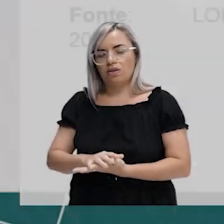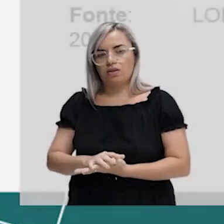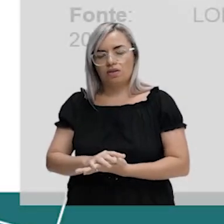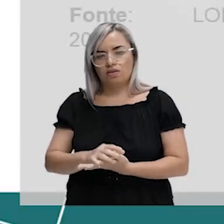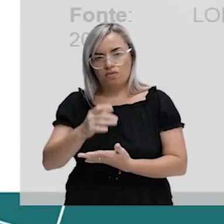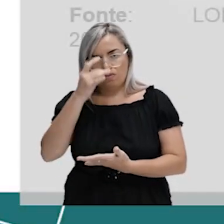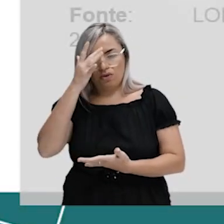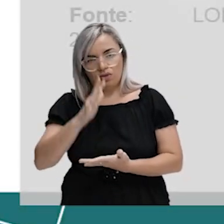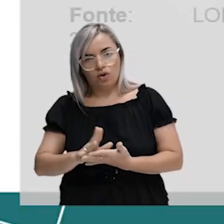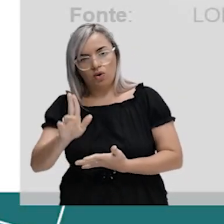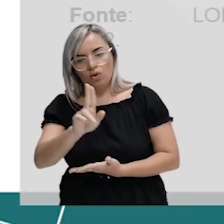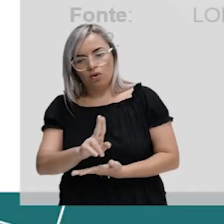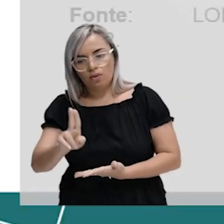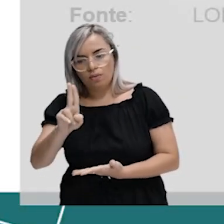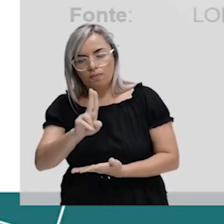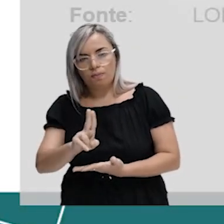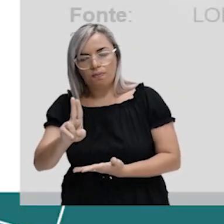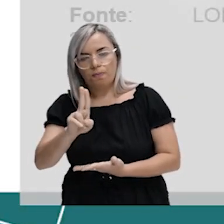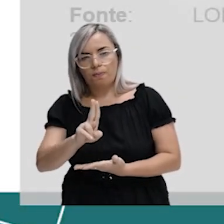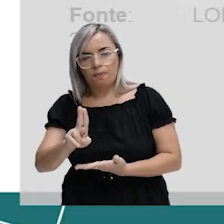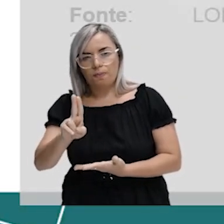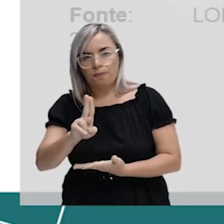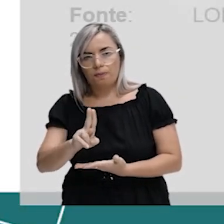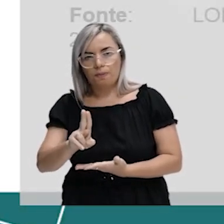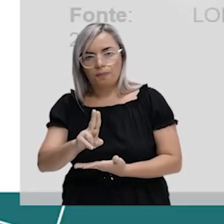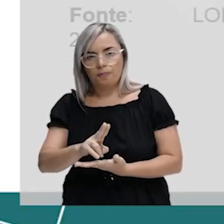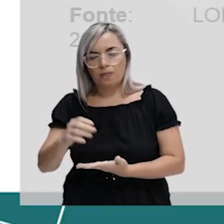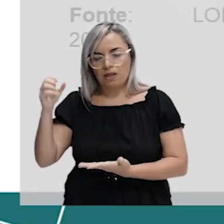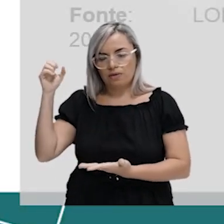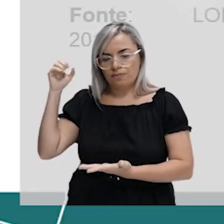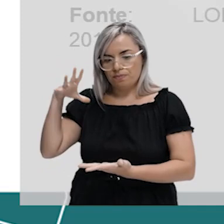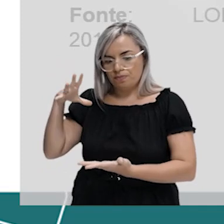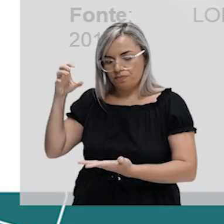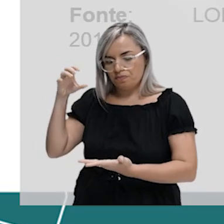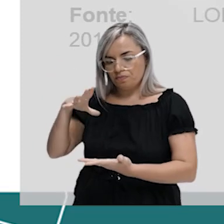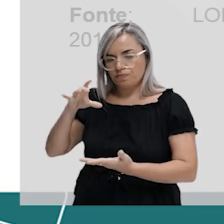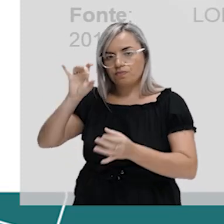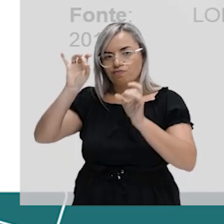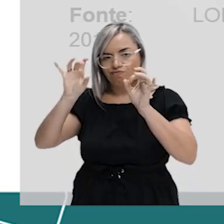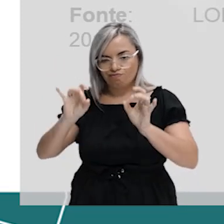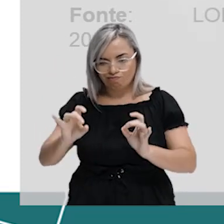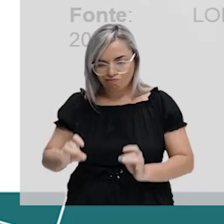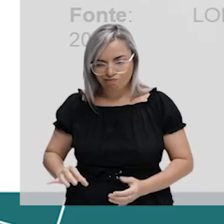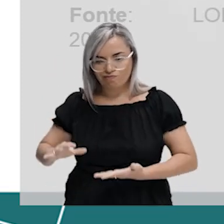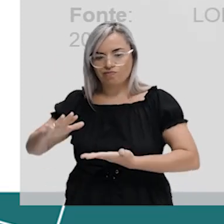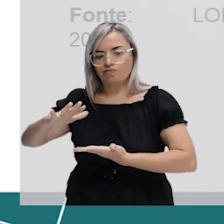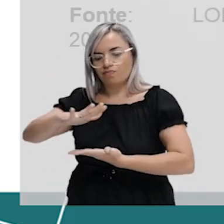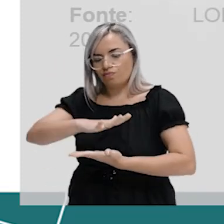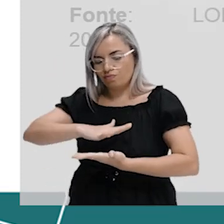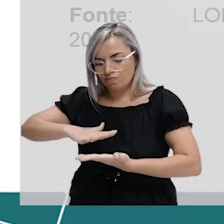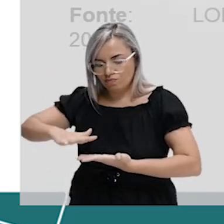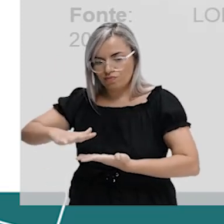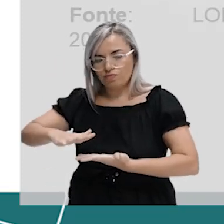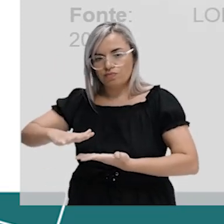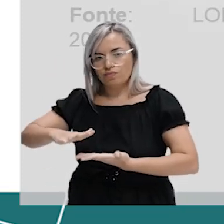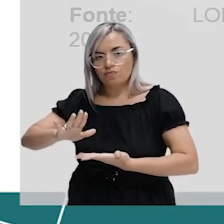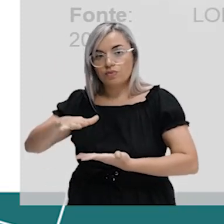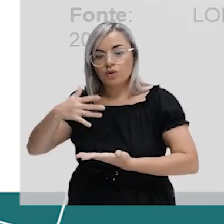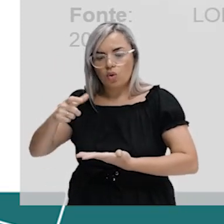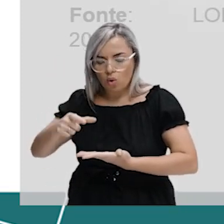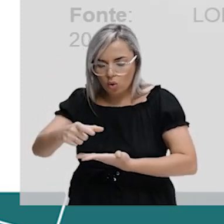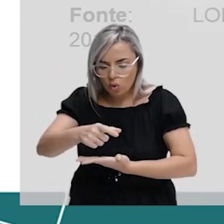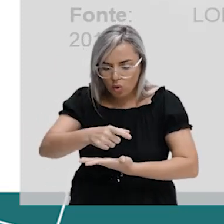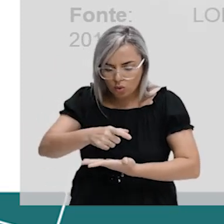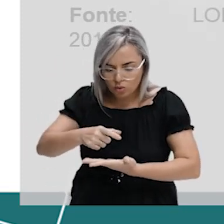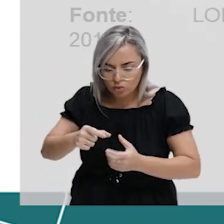gente utilizar, por exemplo, uma luz, né, uma luz especial para a gente visualizar onde os